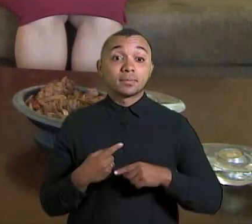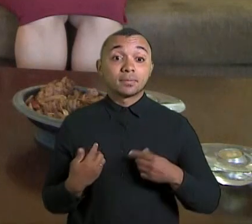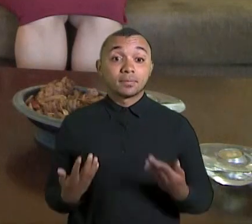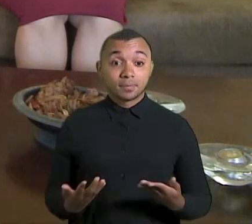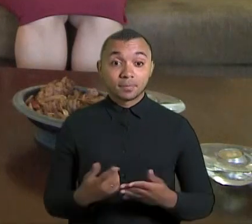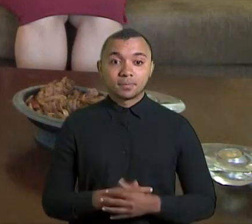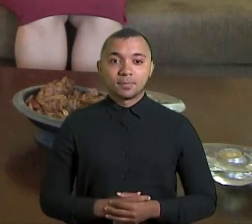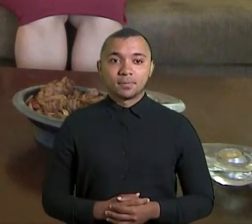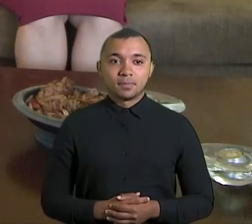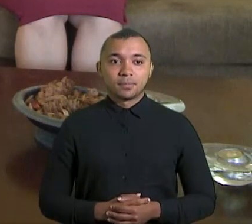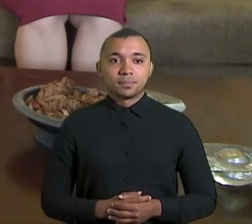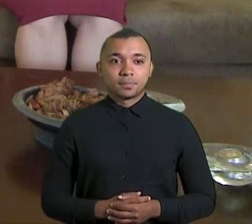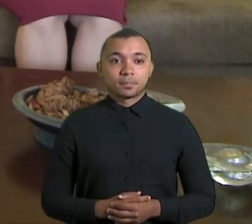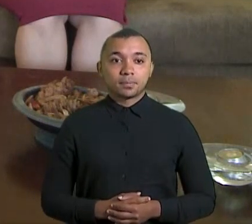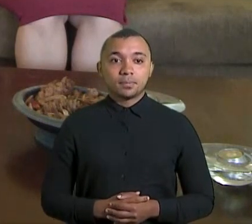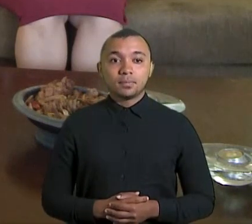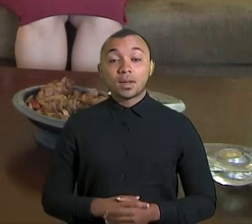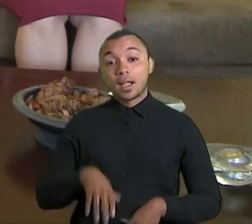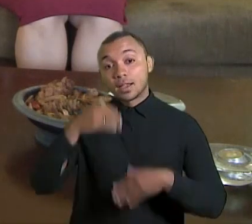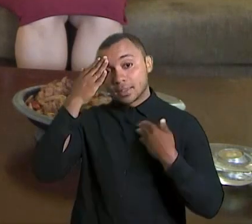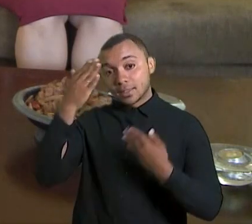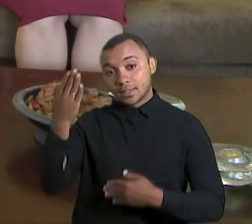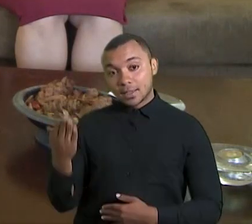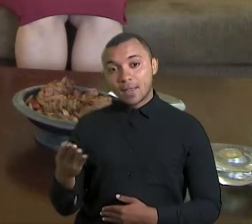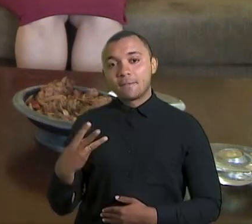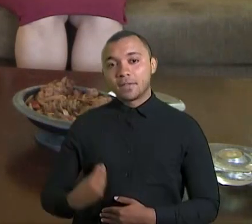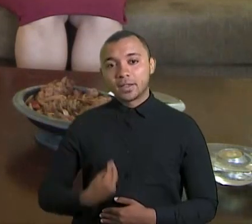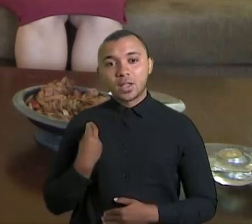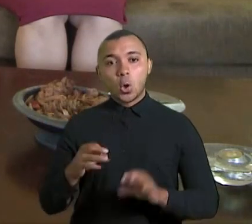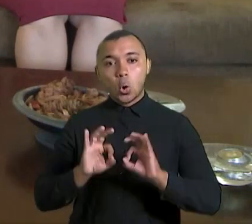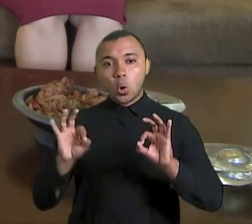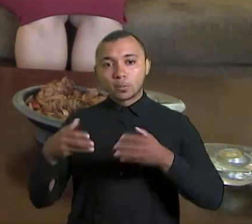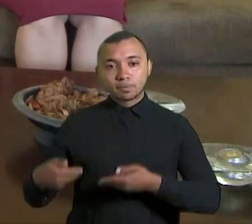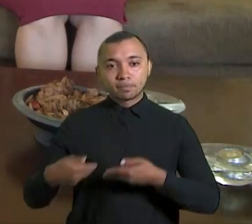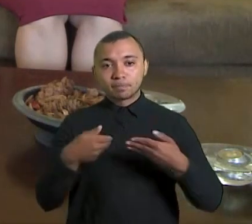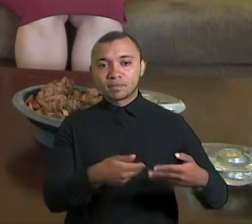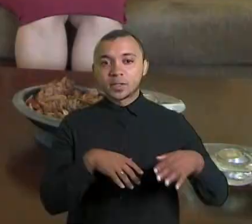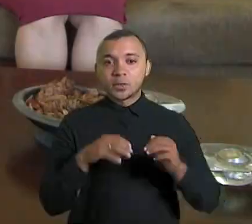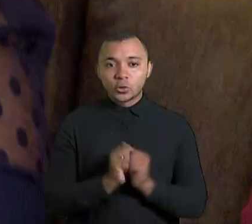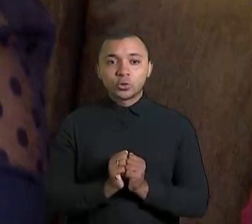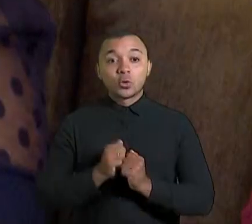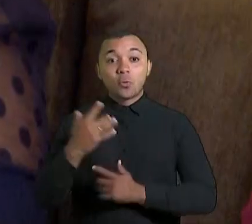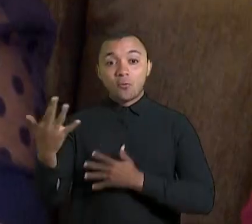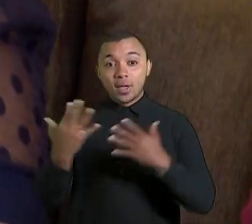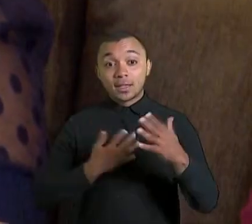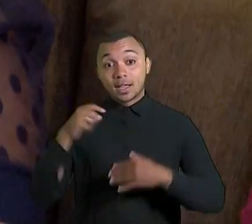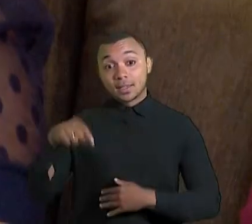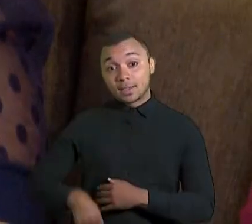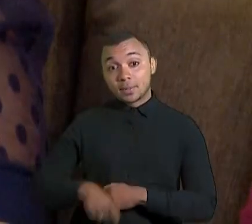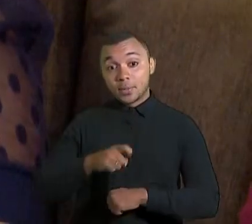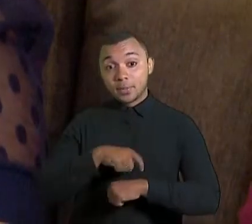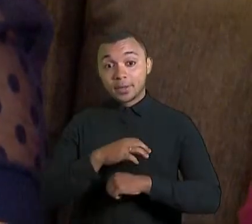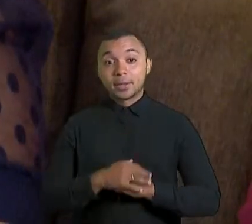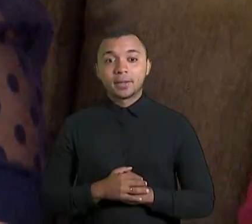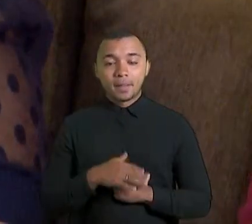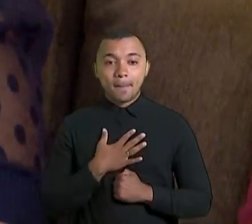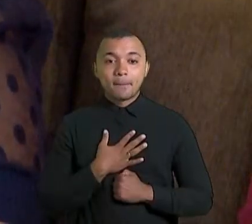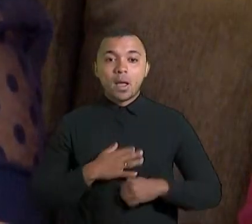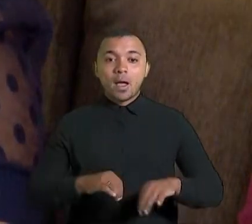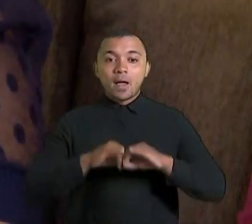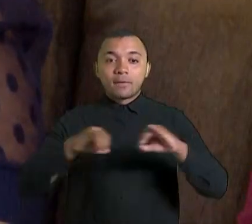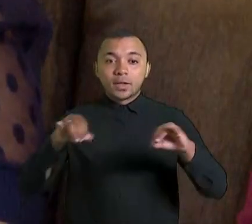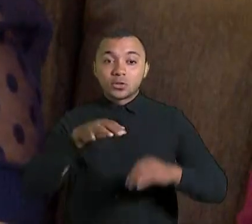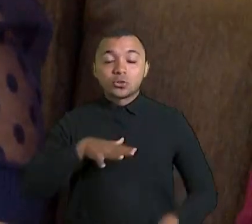Primeiramente, eu gostaria muito de agradecer o seu convite, a oportunidade de estar desfrutando deste momento. E eu gostaria de dizer para os